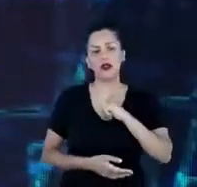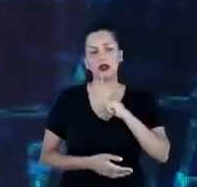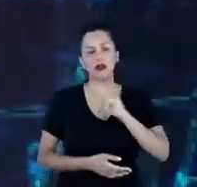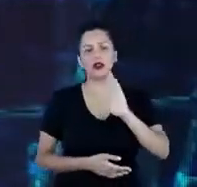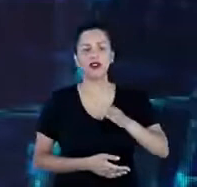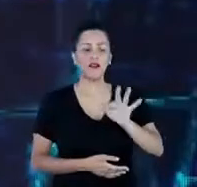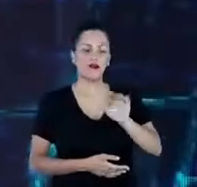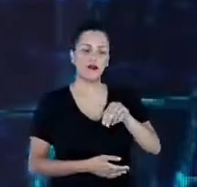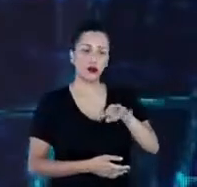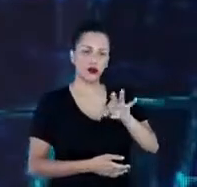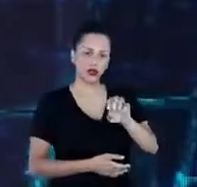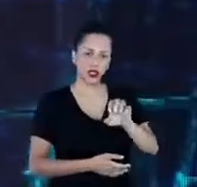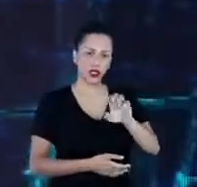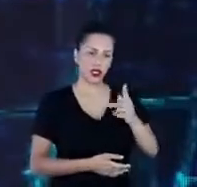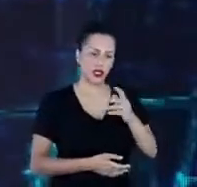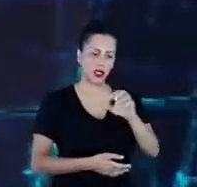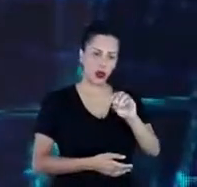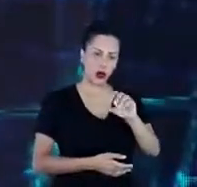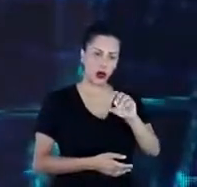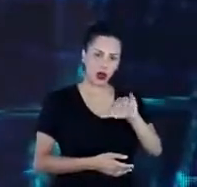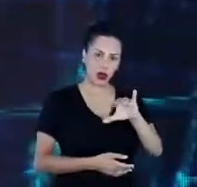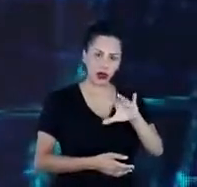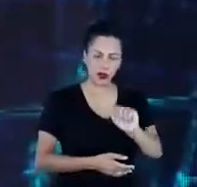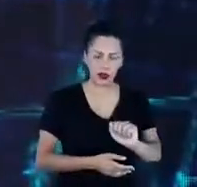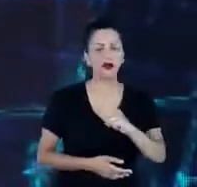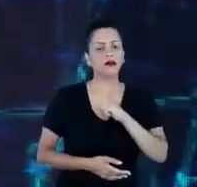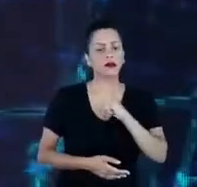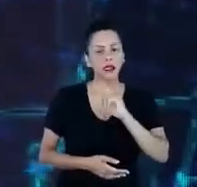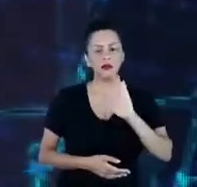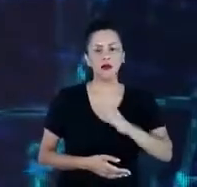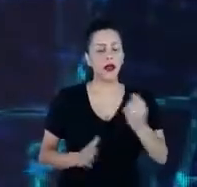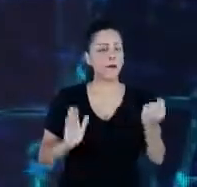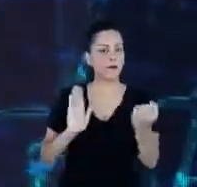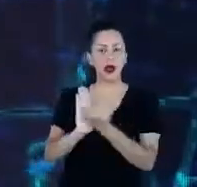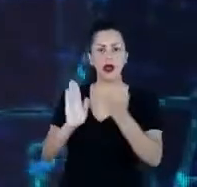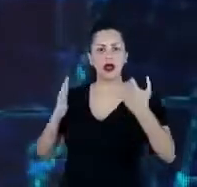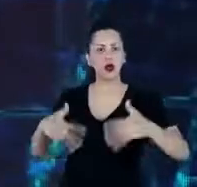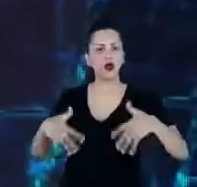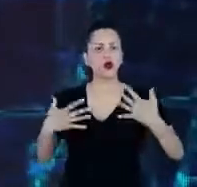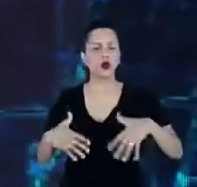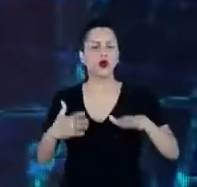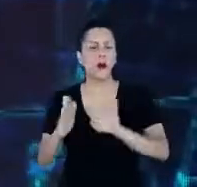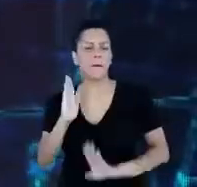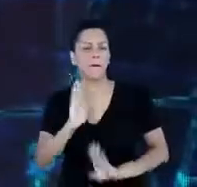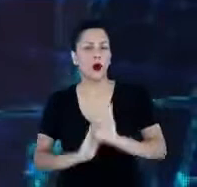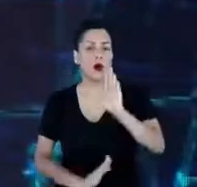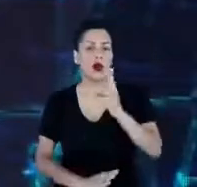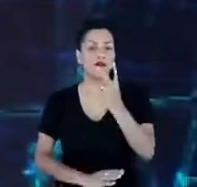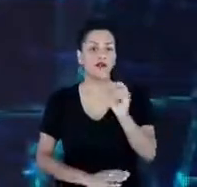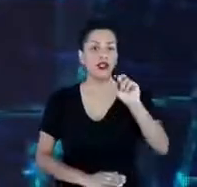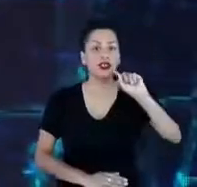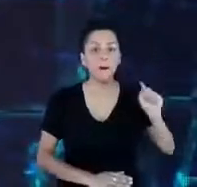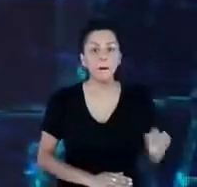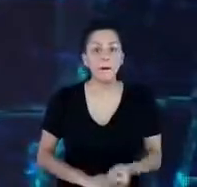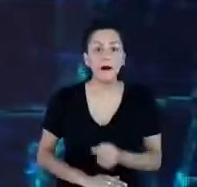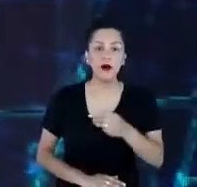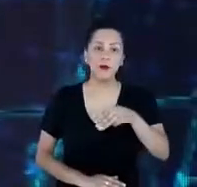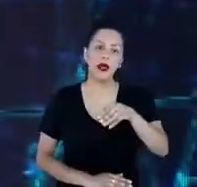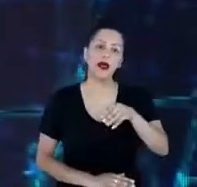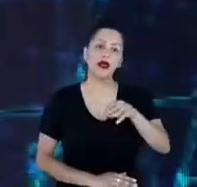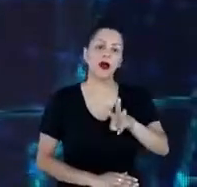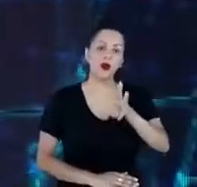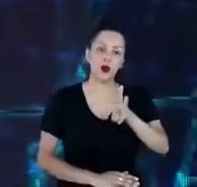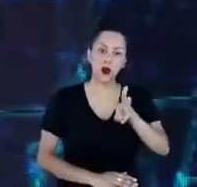eólicas alcançar uma expressiva marca 20 mil megawatts de potência instalada